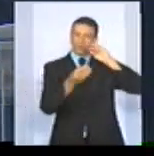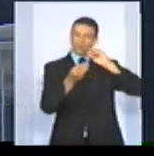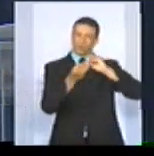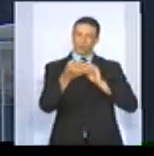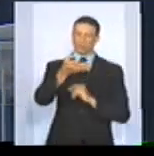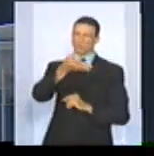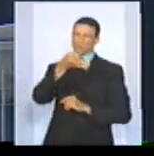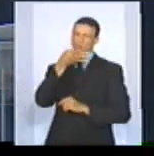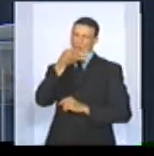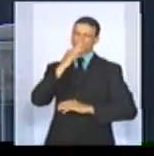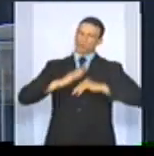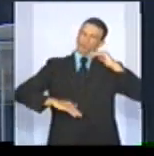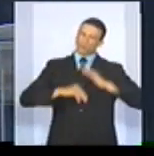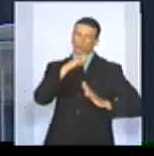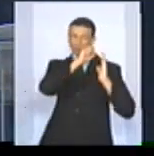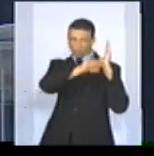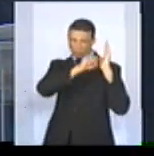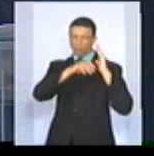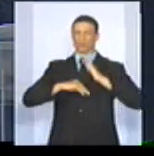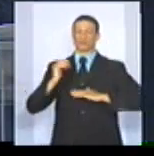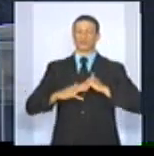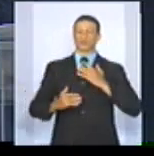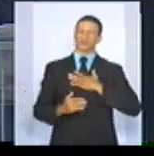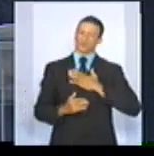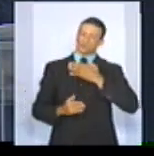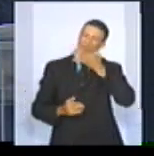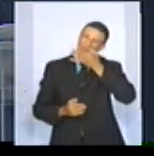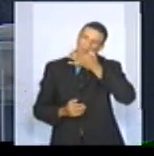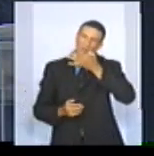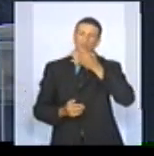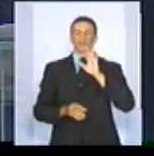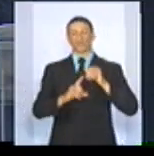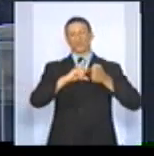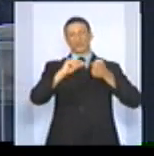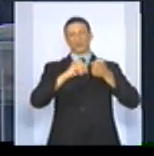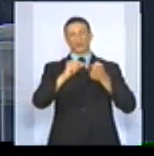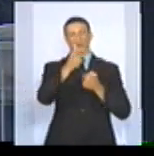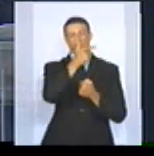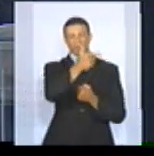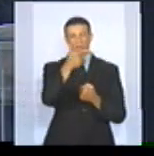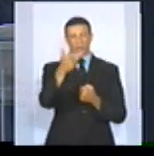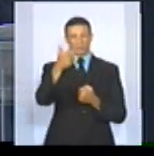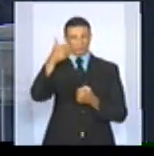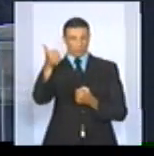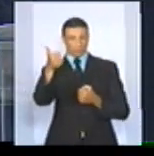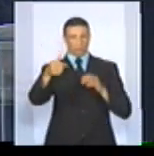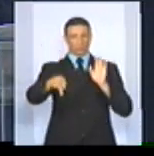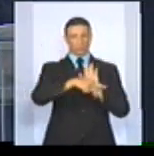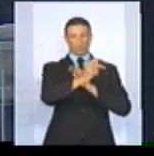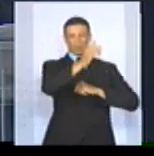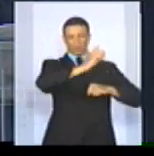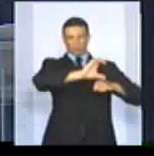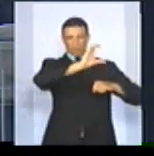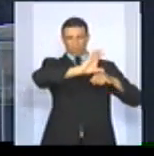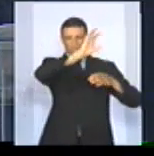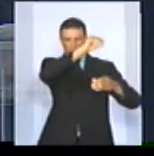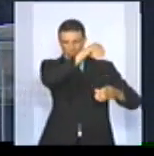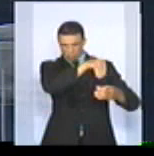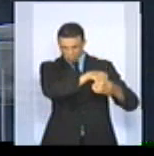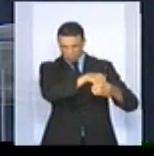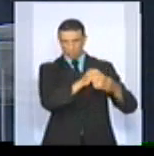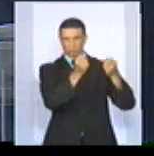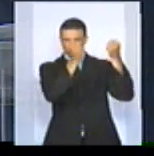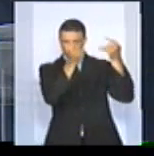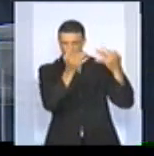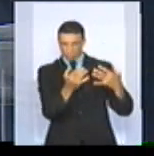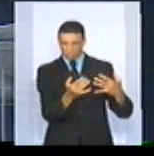que, para nós, é o mais importante. É a regulamentação do artigo 221 da Constituição, particular e especificamente